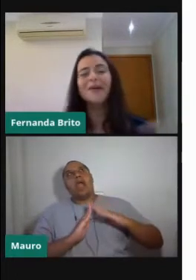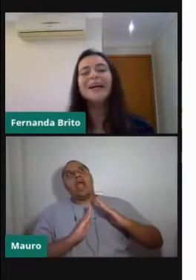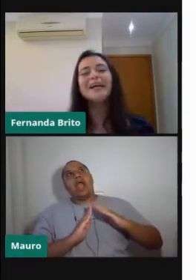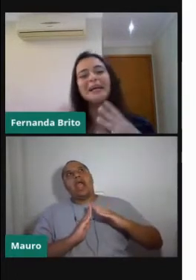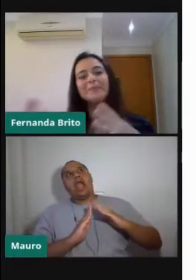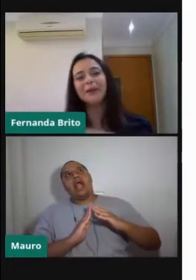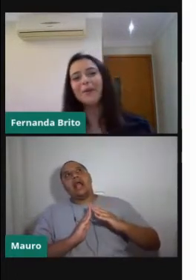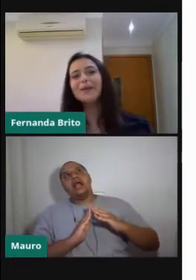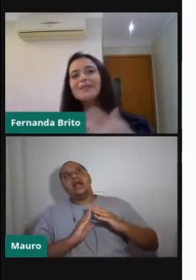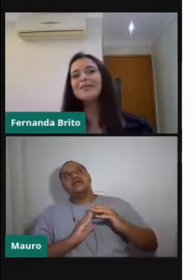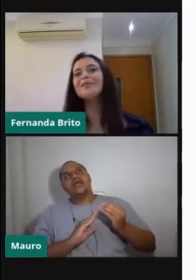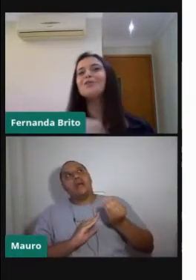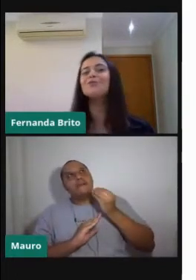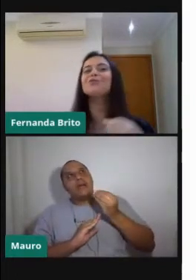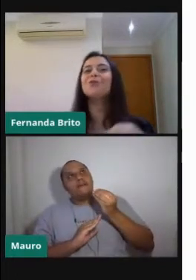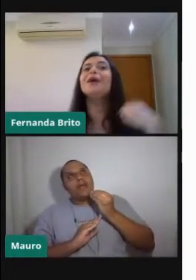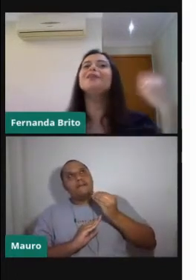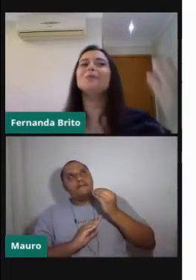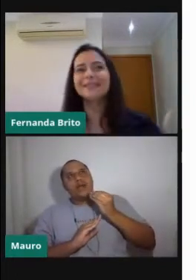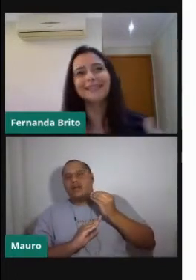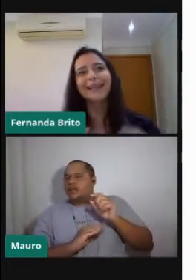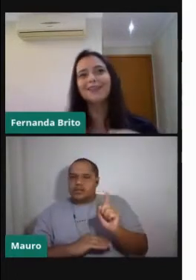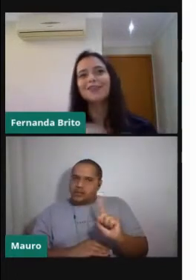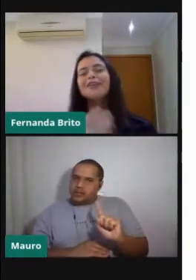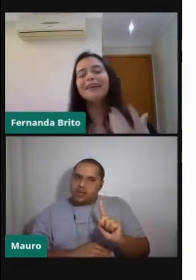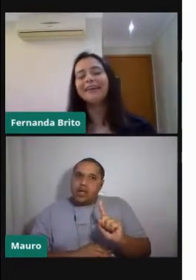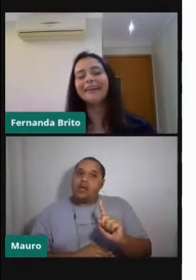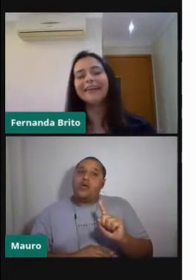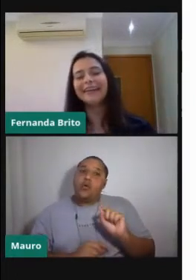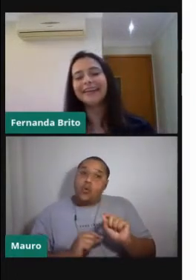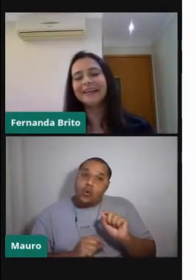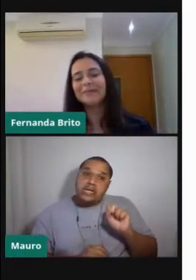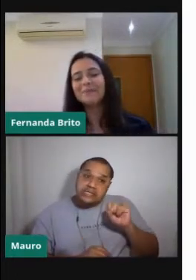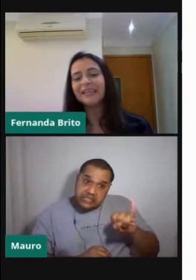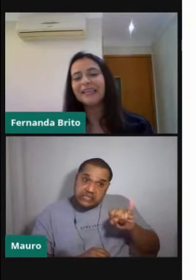chegar, não. É precoce no sentido de quando o paciente